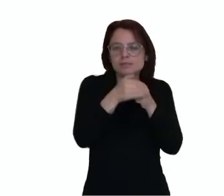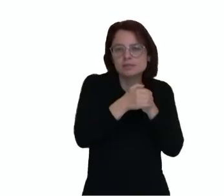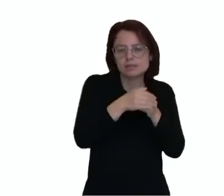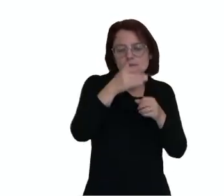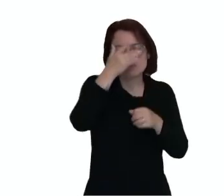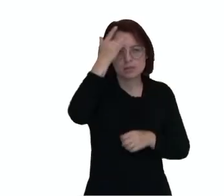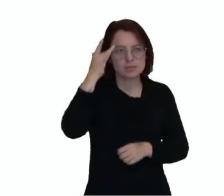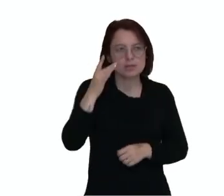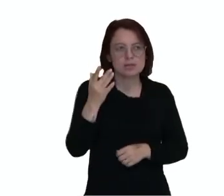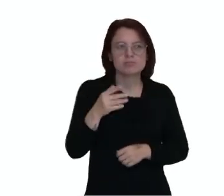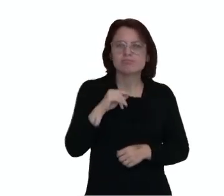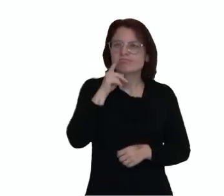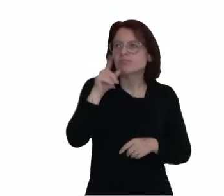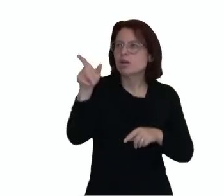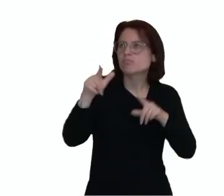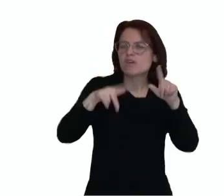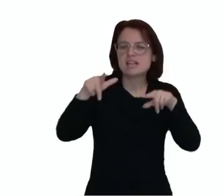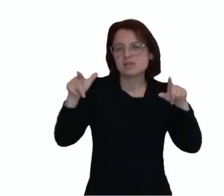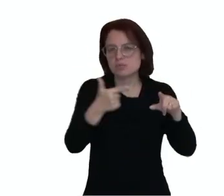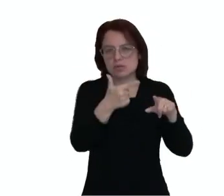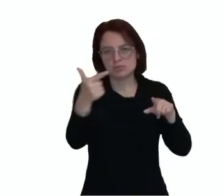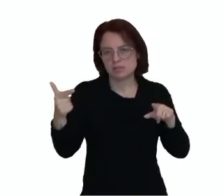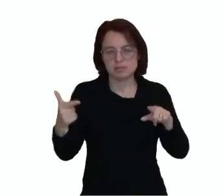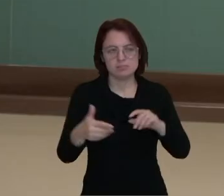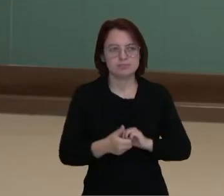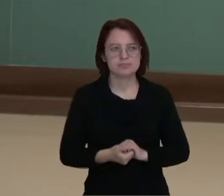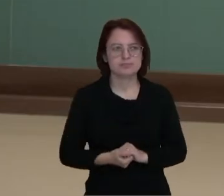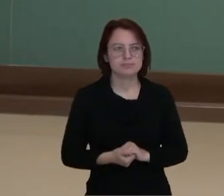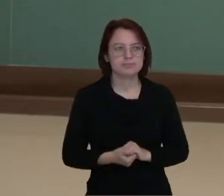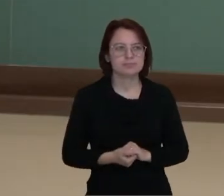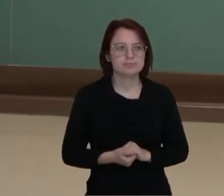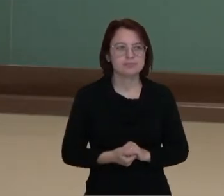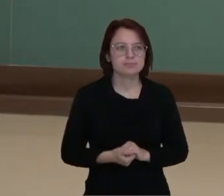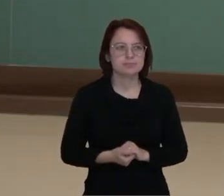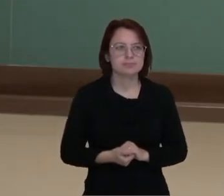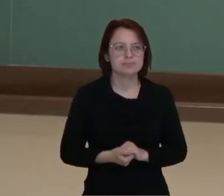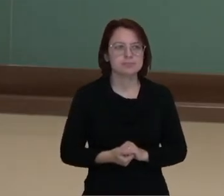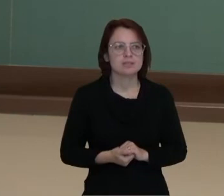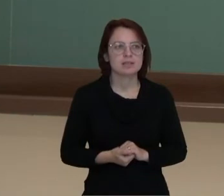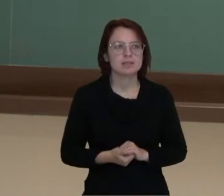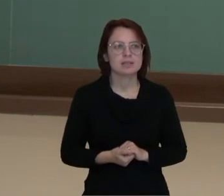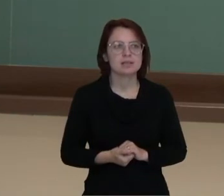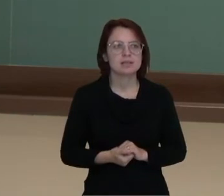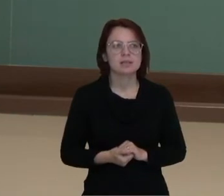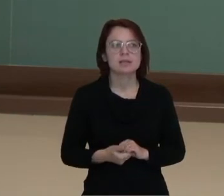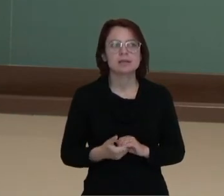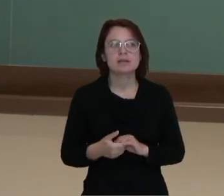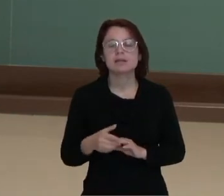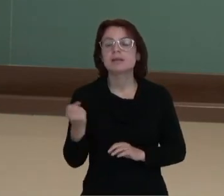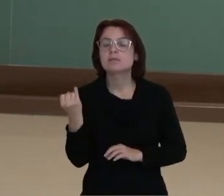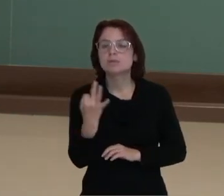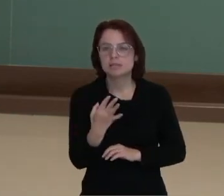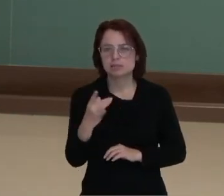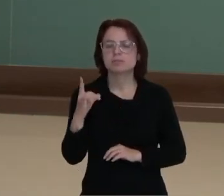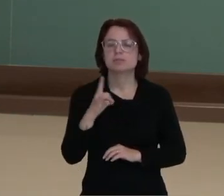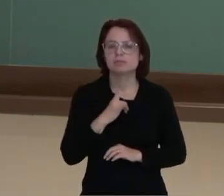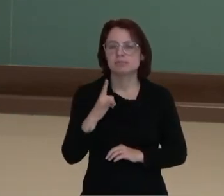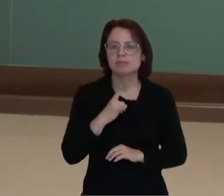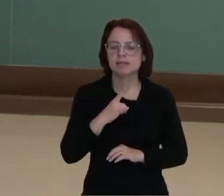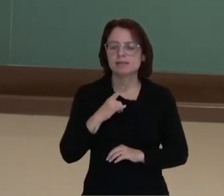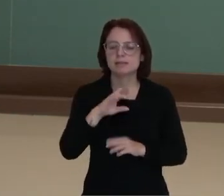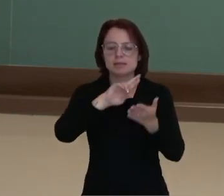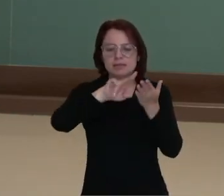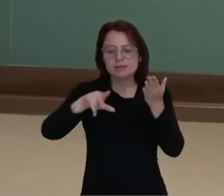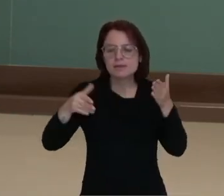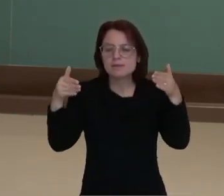né? Então, não tem muita variação entre as características. E as quantitativas são características